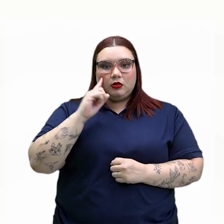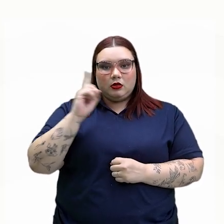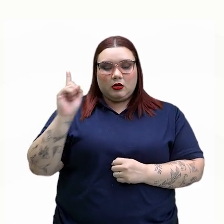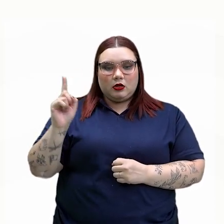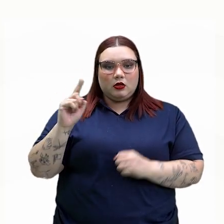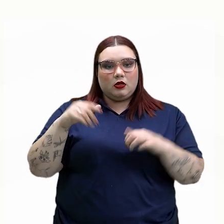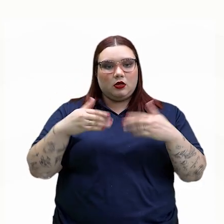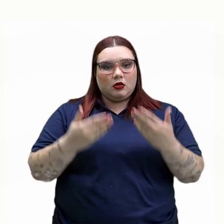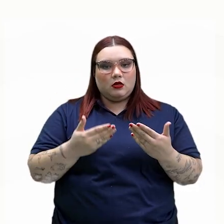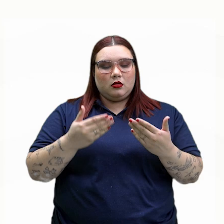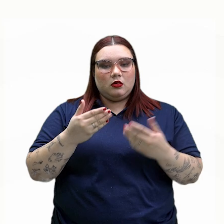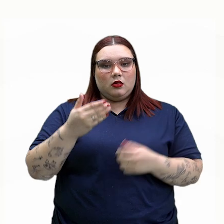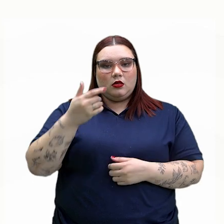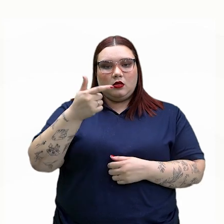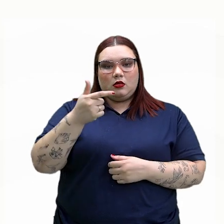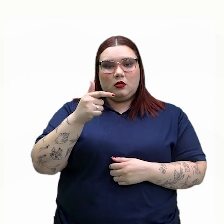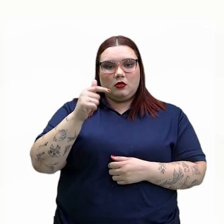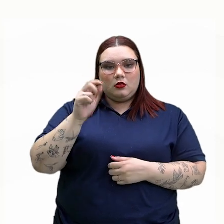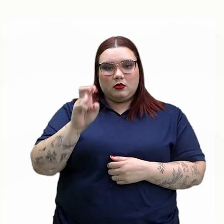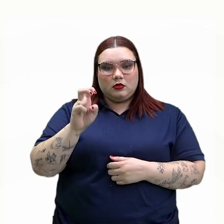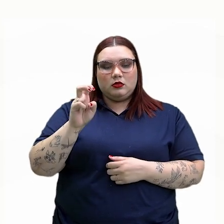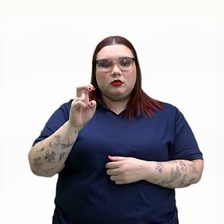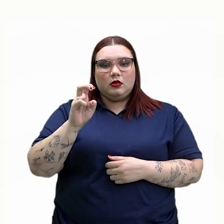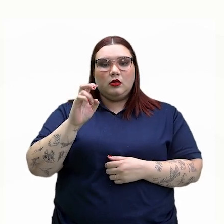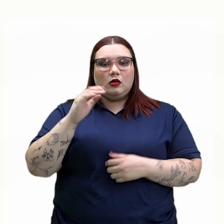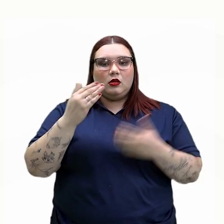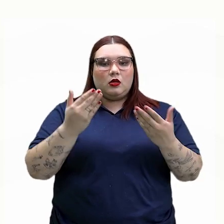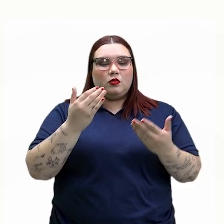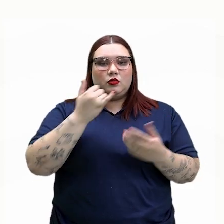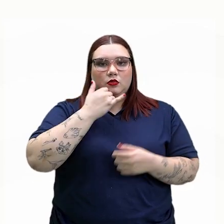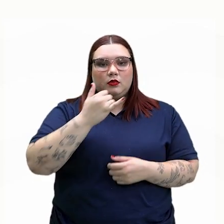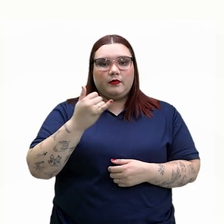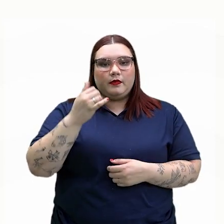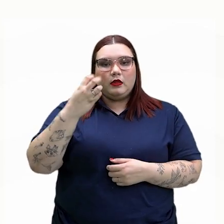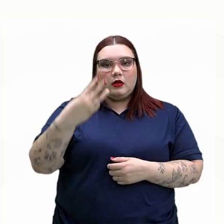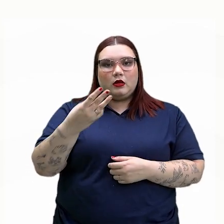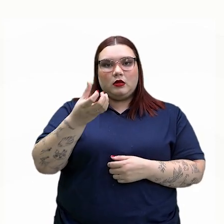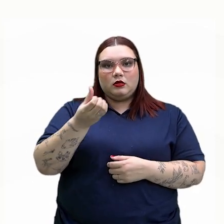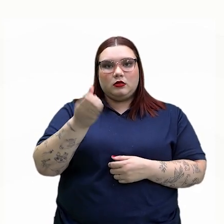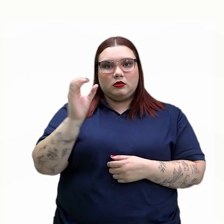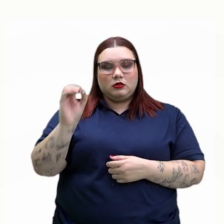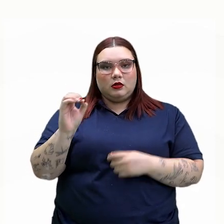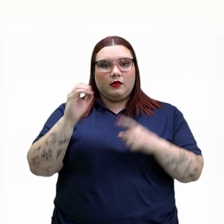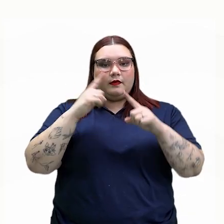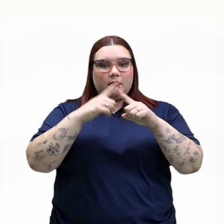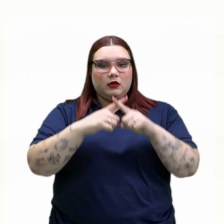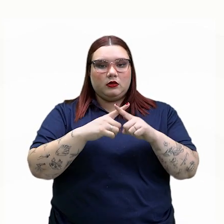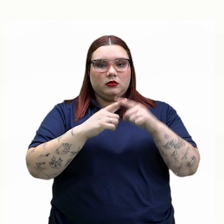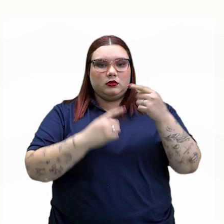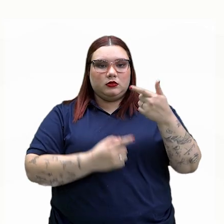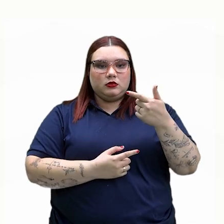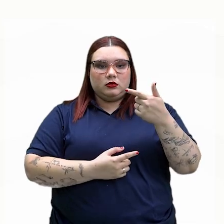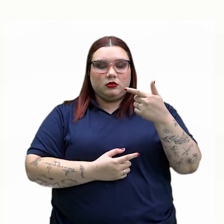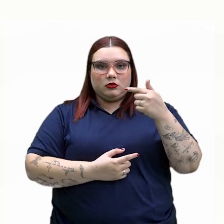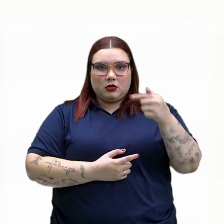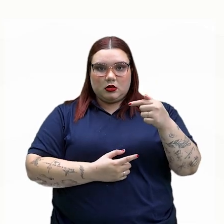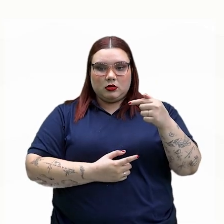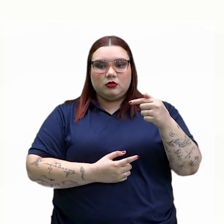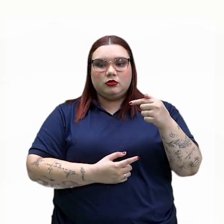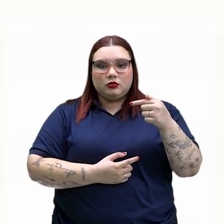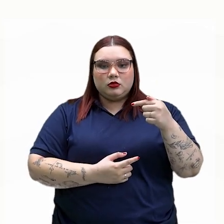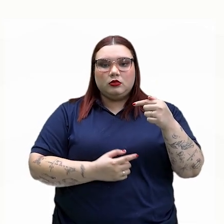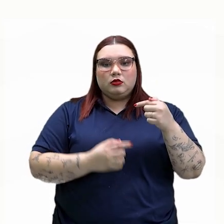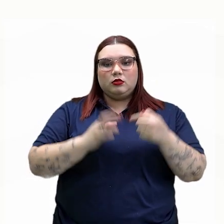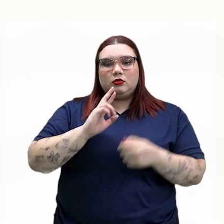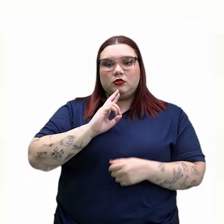tabela. Então, ó, 25 é o total, 7 é x. De novo, faz o produto do meio pelos extremos, fazendo a